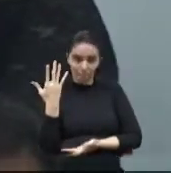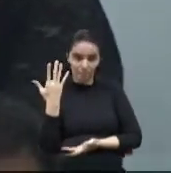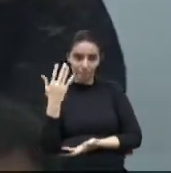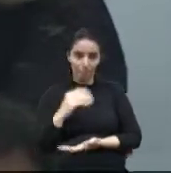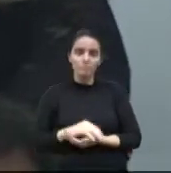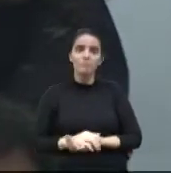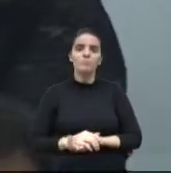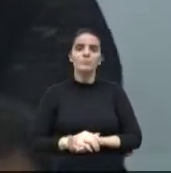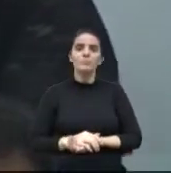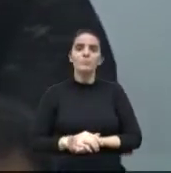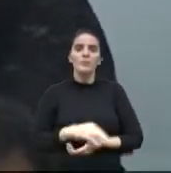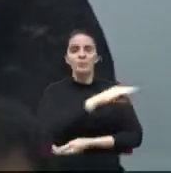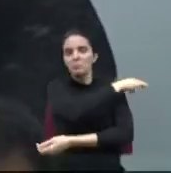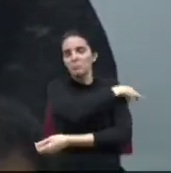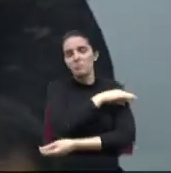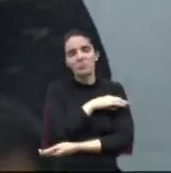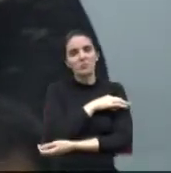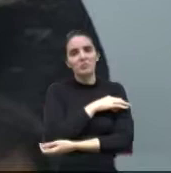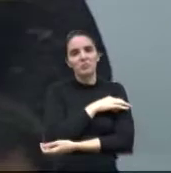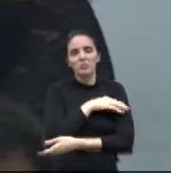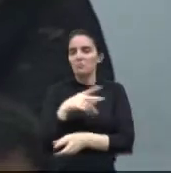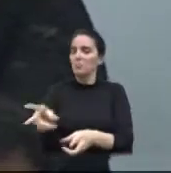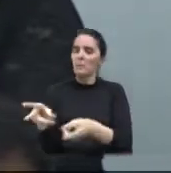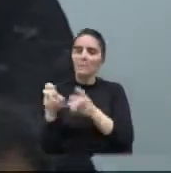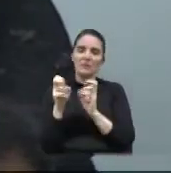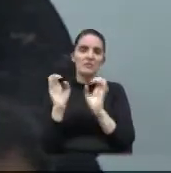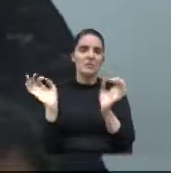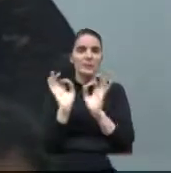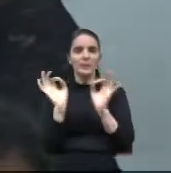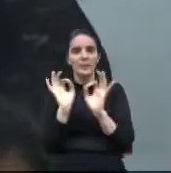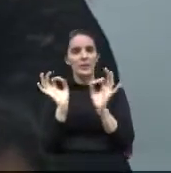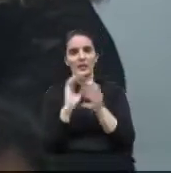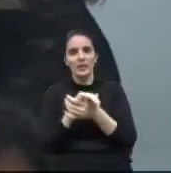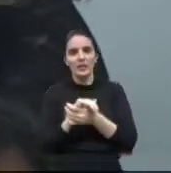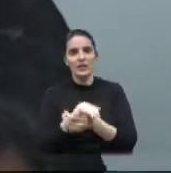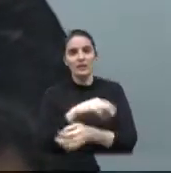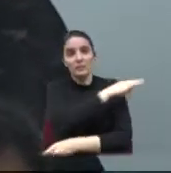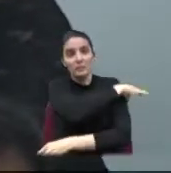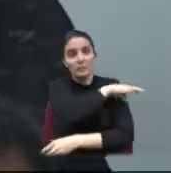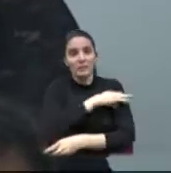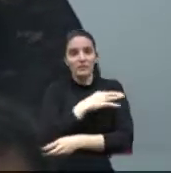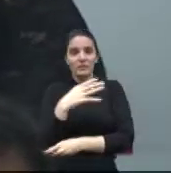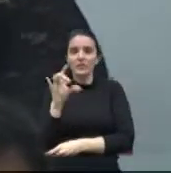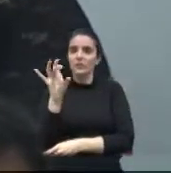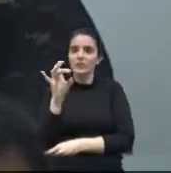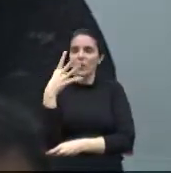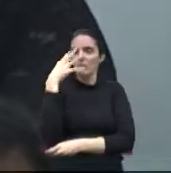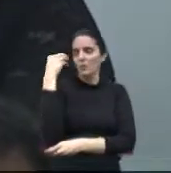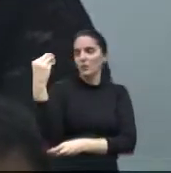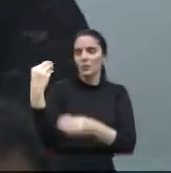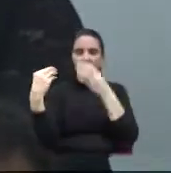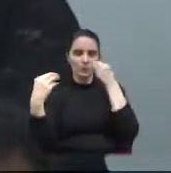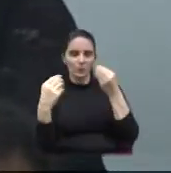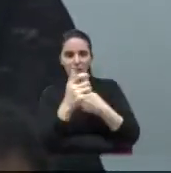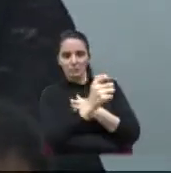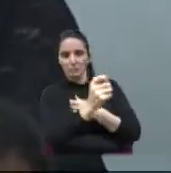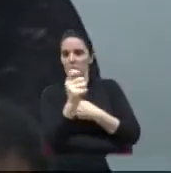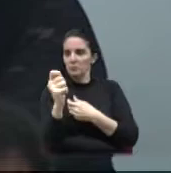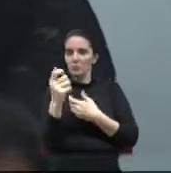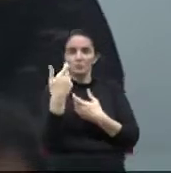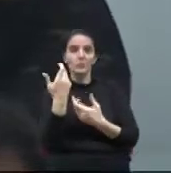na cidade e esse prefeito não vê. Fica atrás do gabinete tirando fotinha bonitinha aqui, ali, lá. E aqui ele não olha porque ele foi eleito.